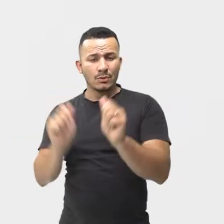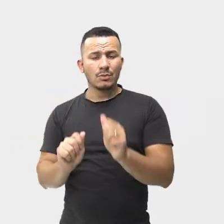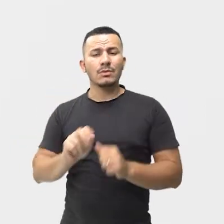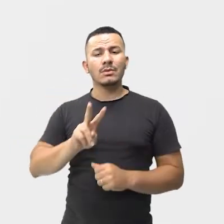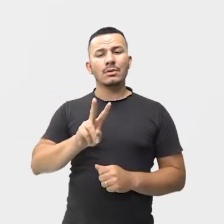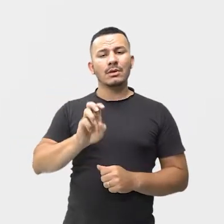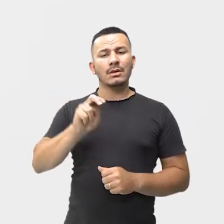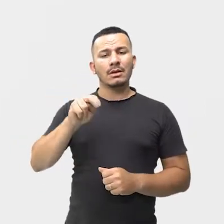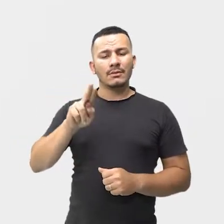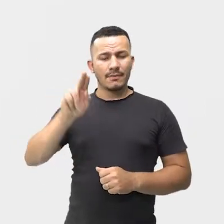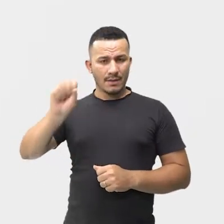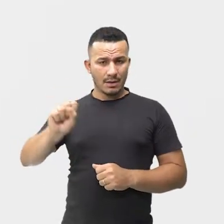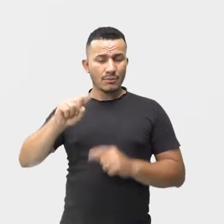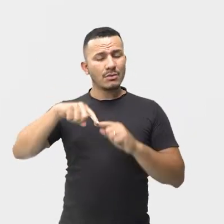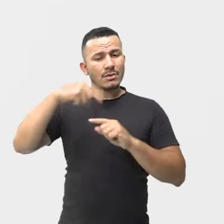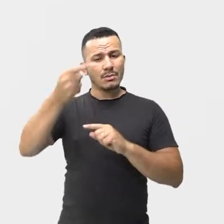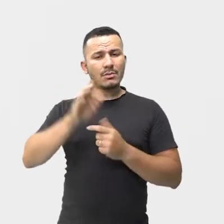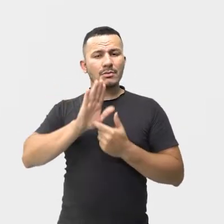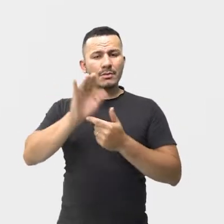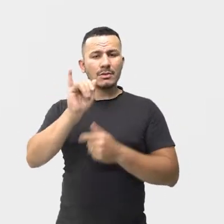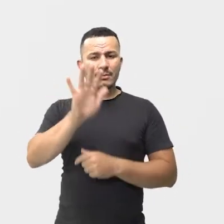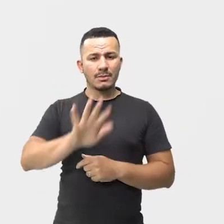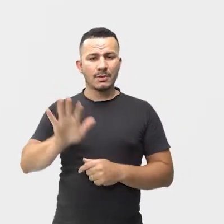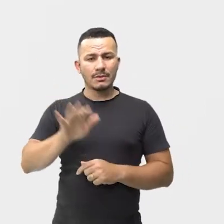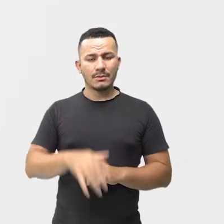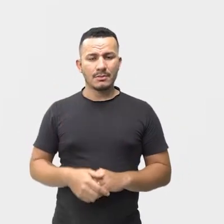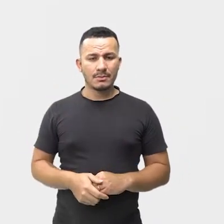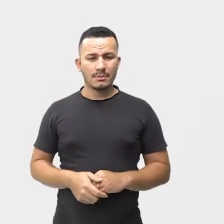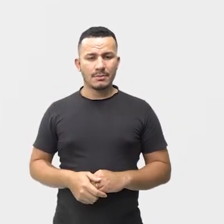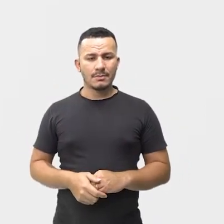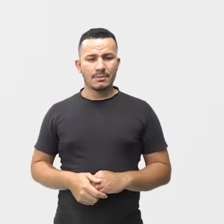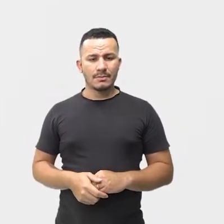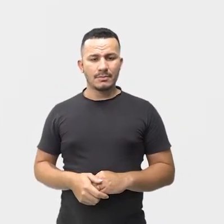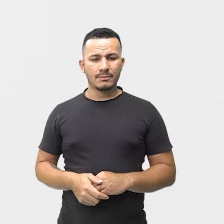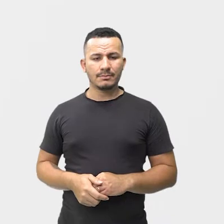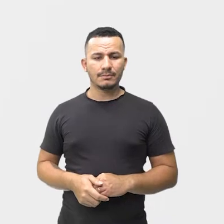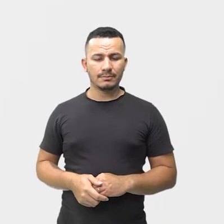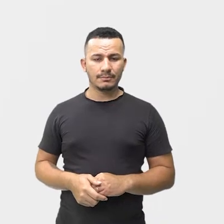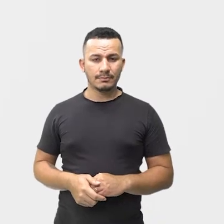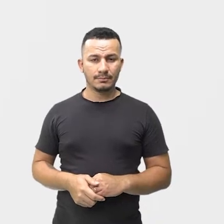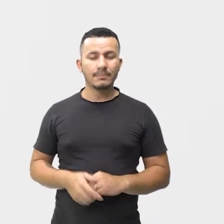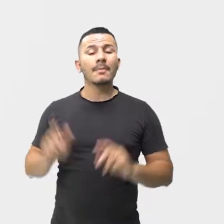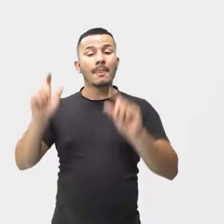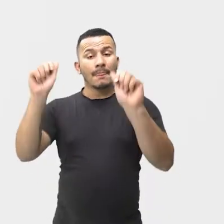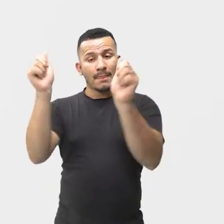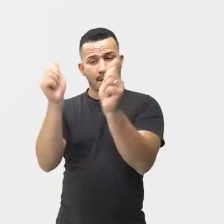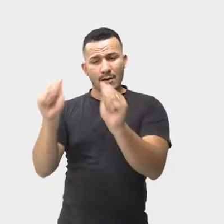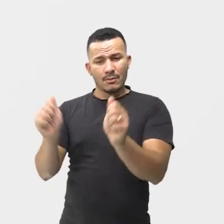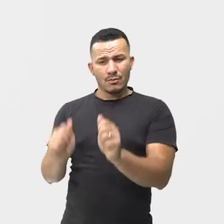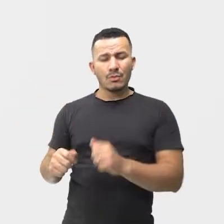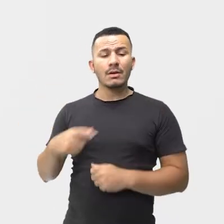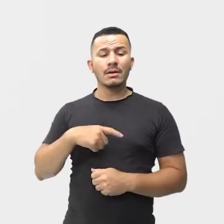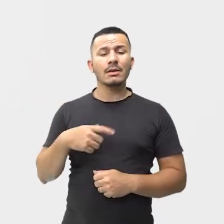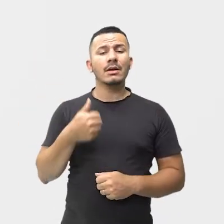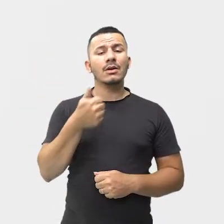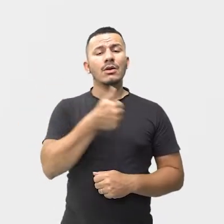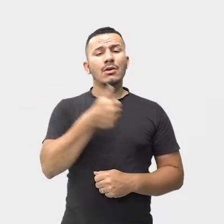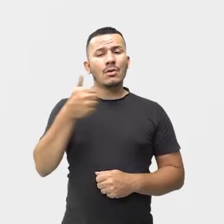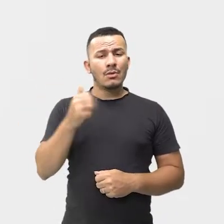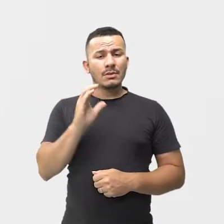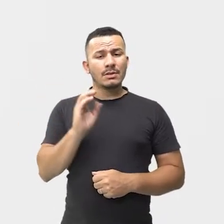dela antes de mostrar a imagem. Bem, essa estatueta, ela possui